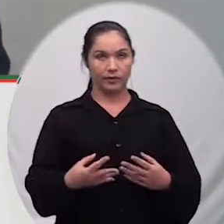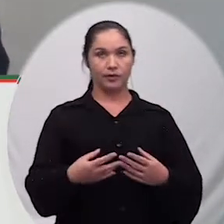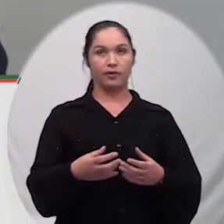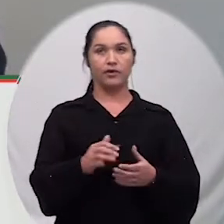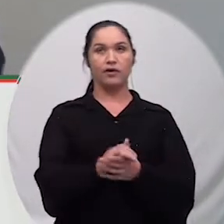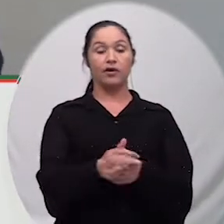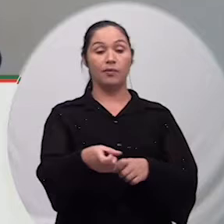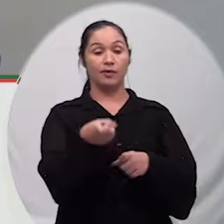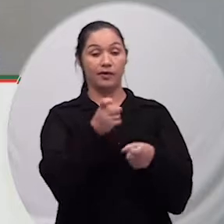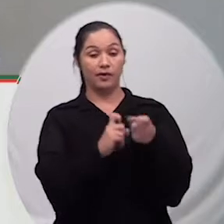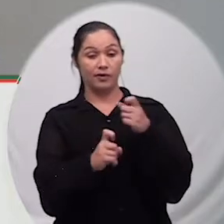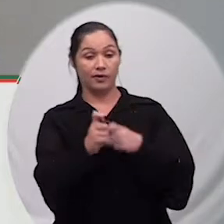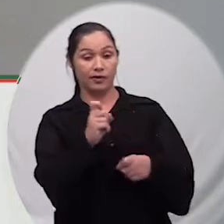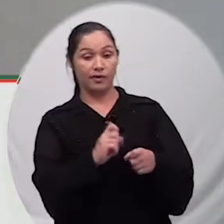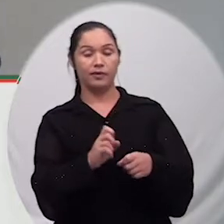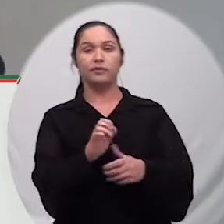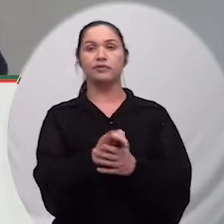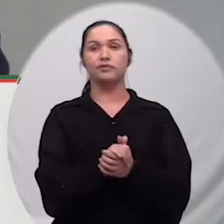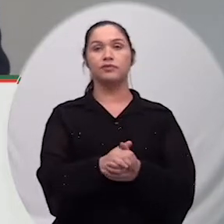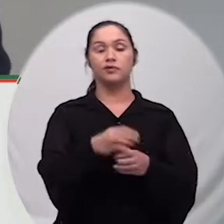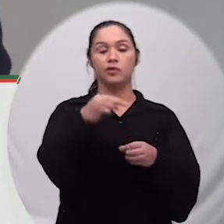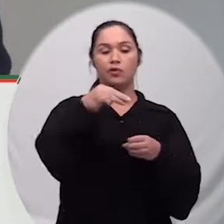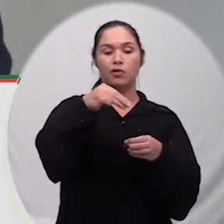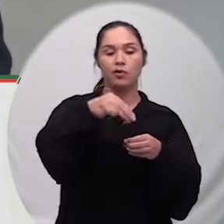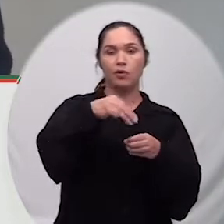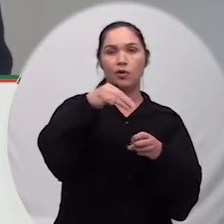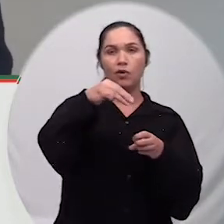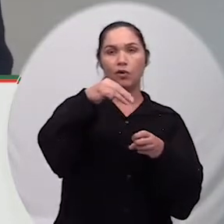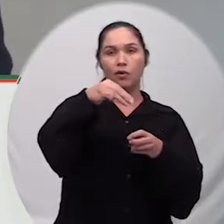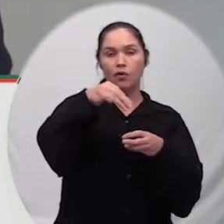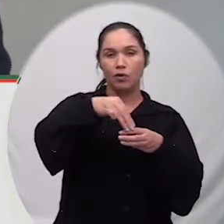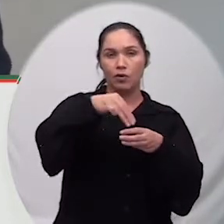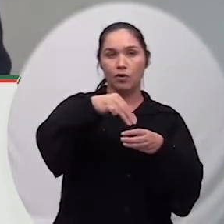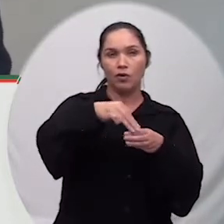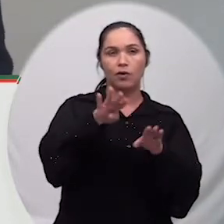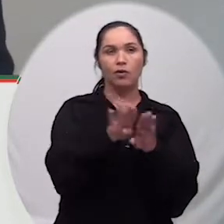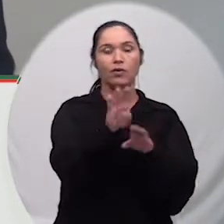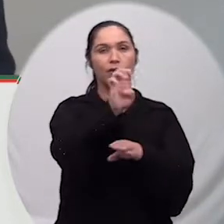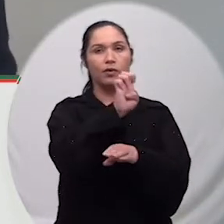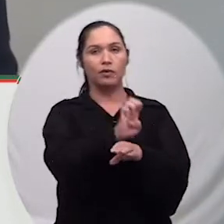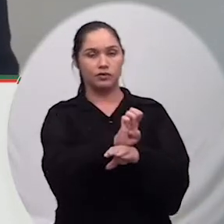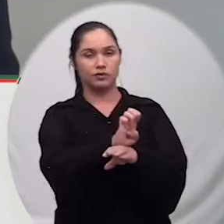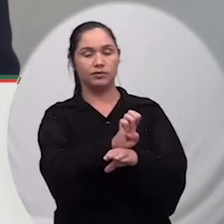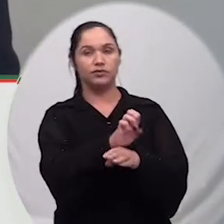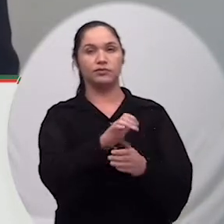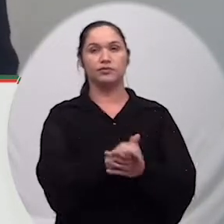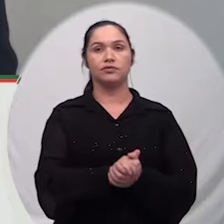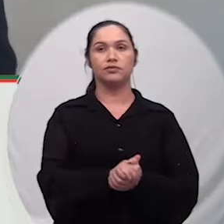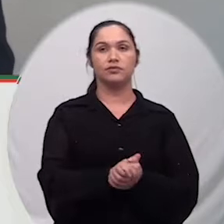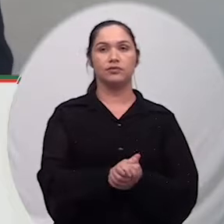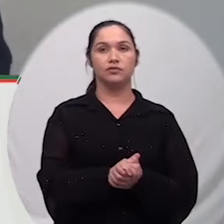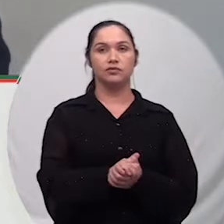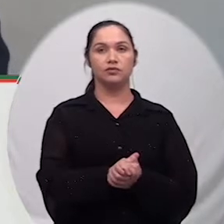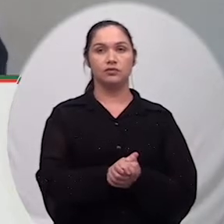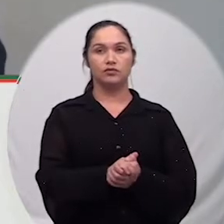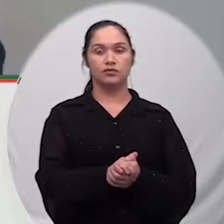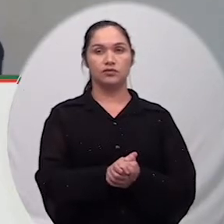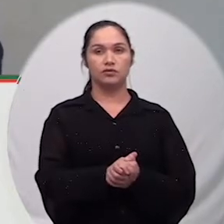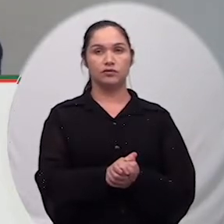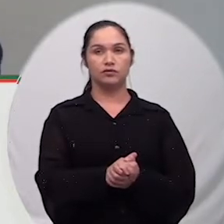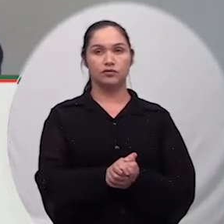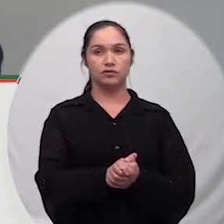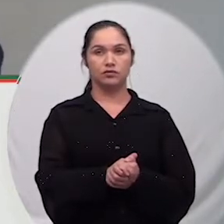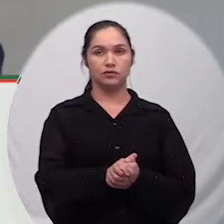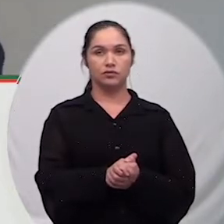União, Estados e Distrito Federal e dos municípios, mediante a supressão e ou simplificação de formalidades e exigências